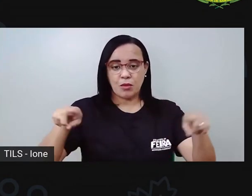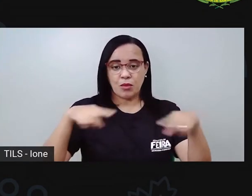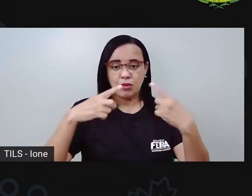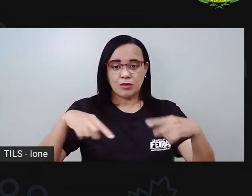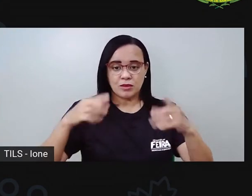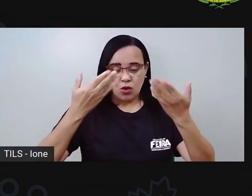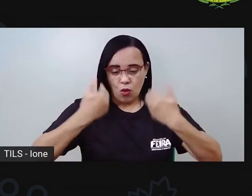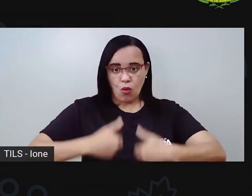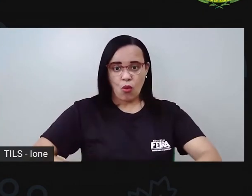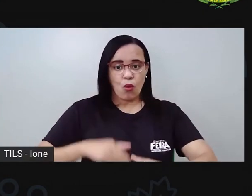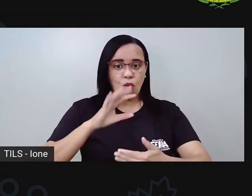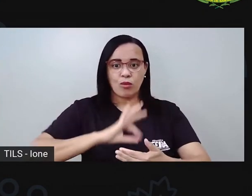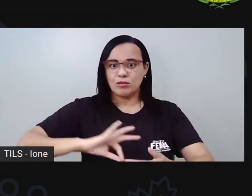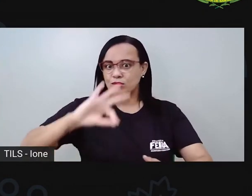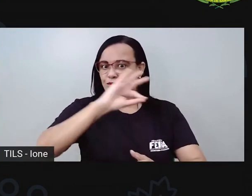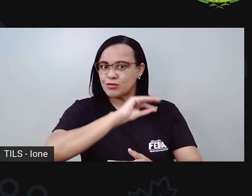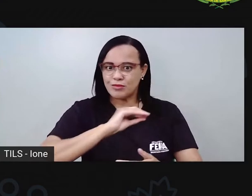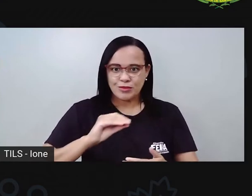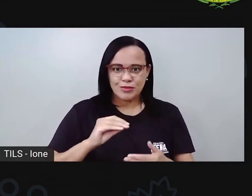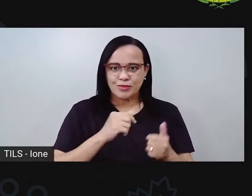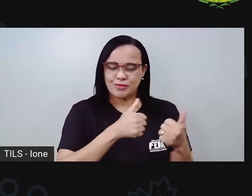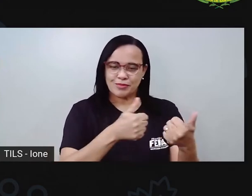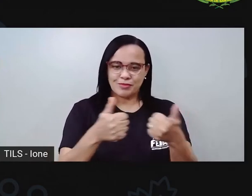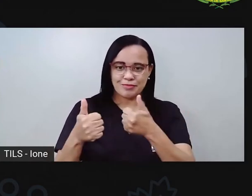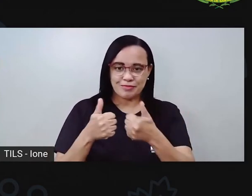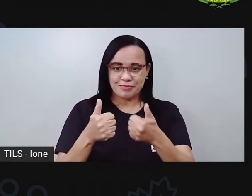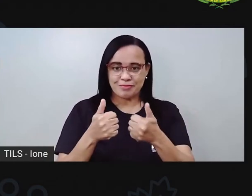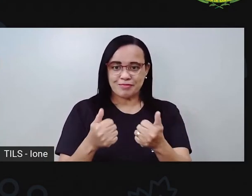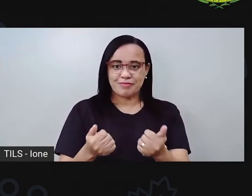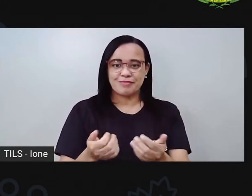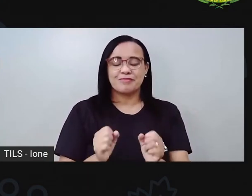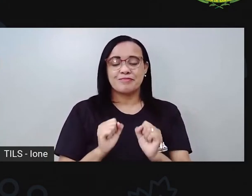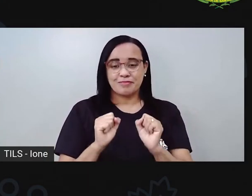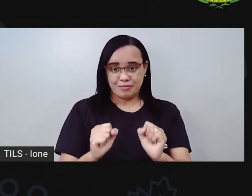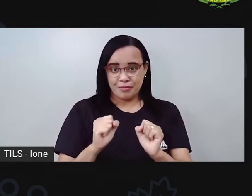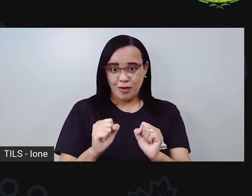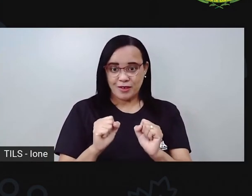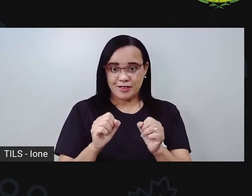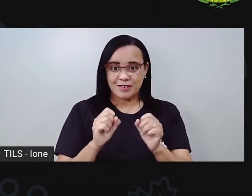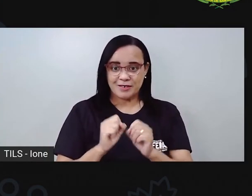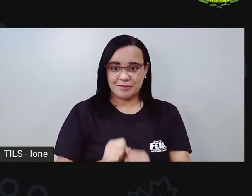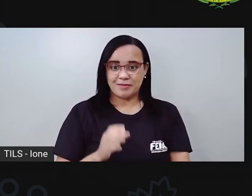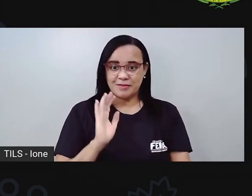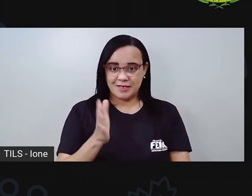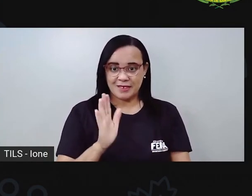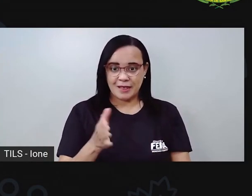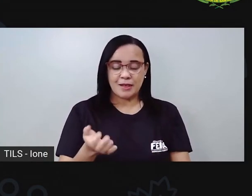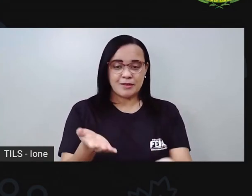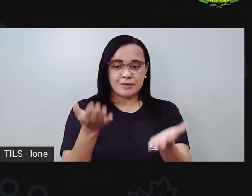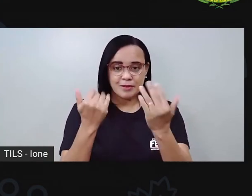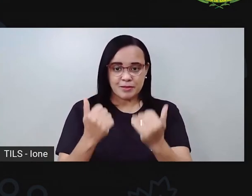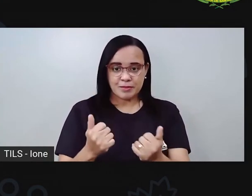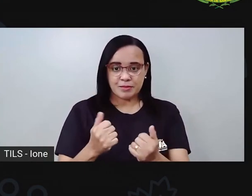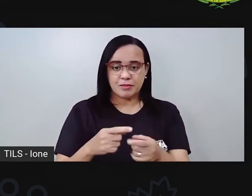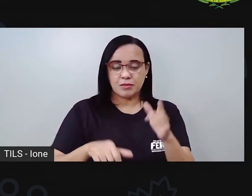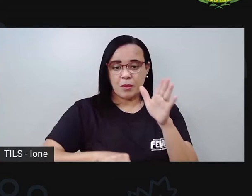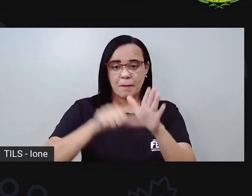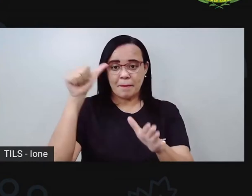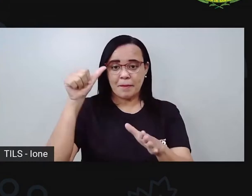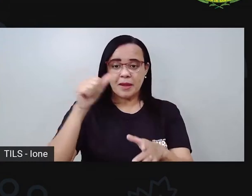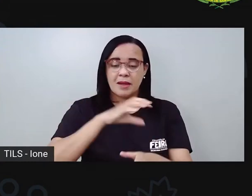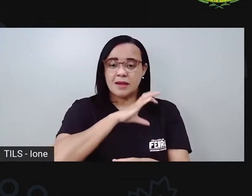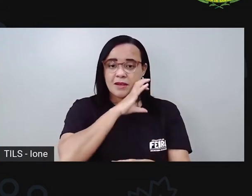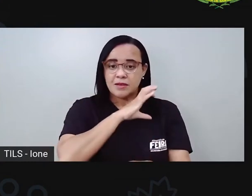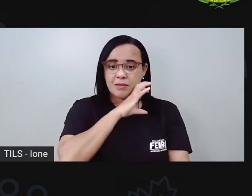e aí estão preparados vamos lá o primeiro animal que aparece na nossa história